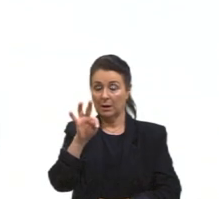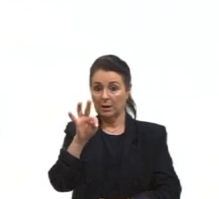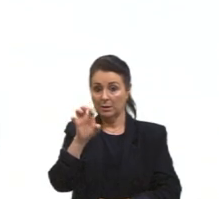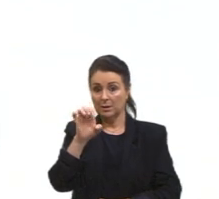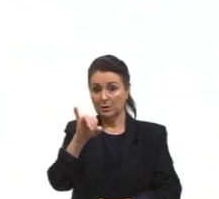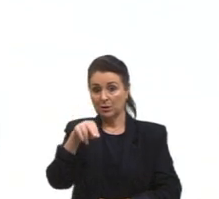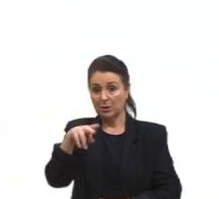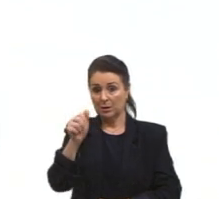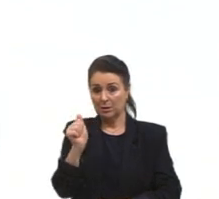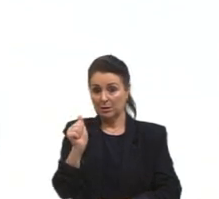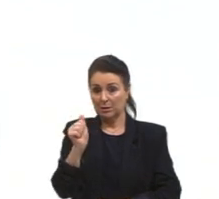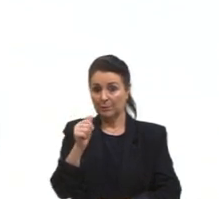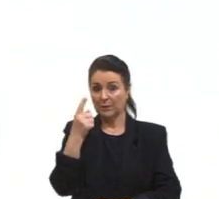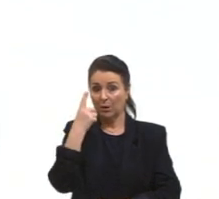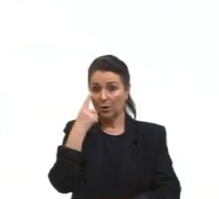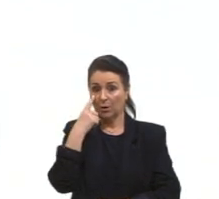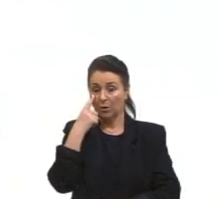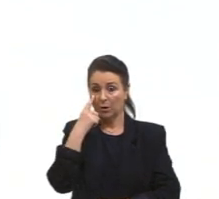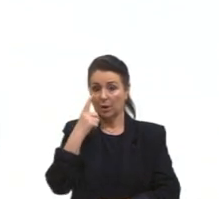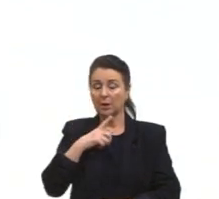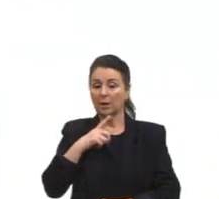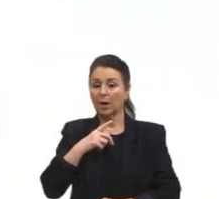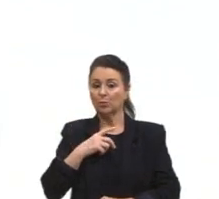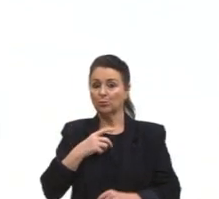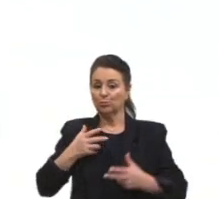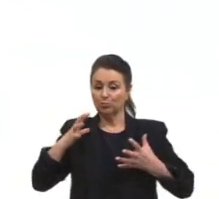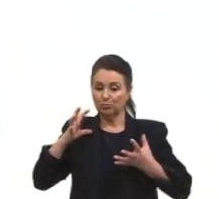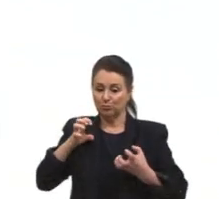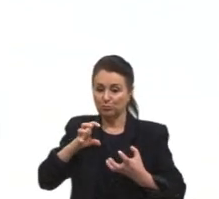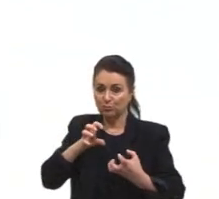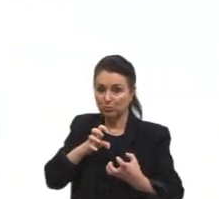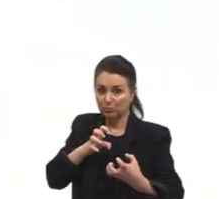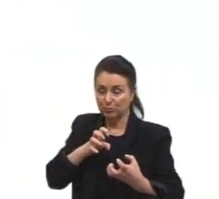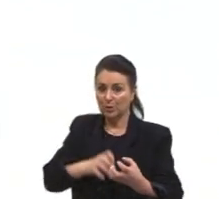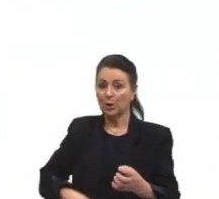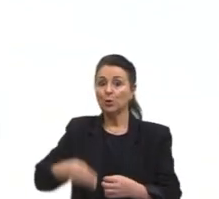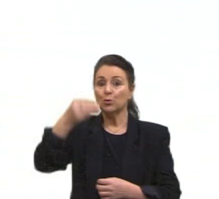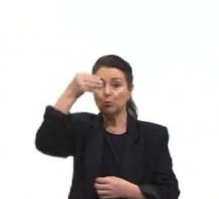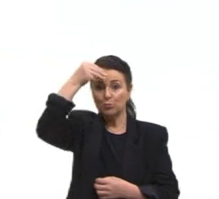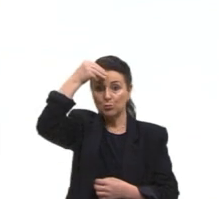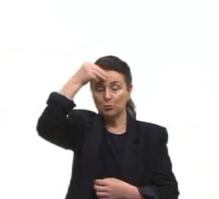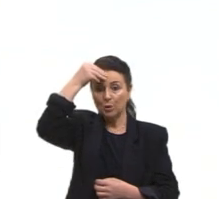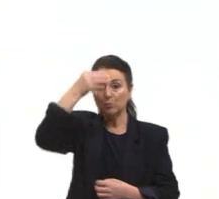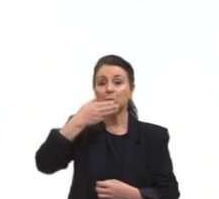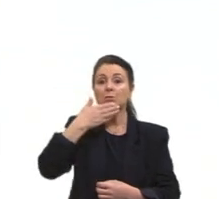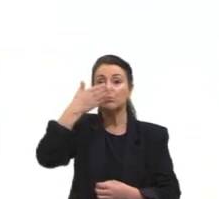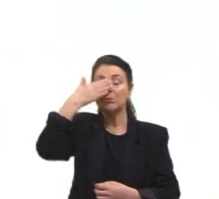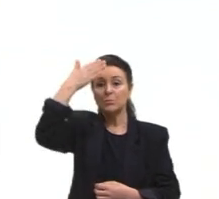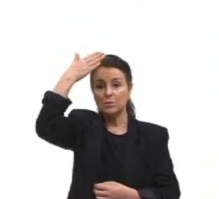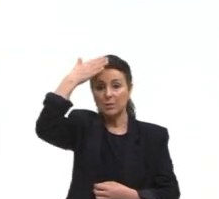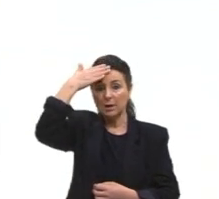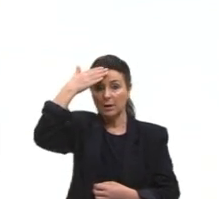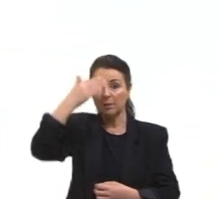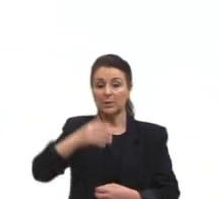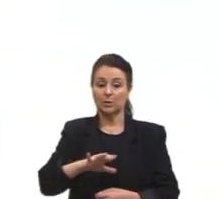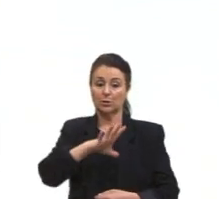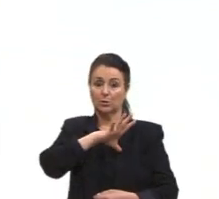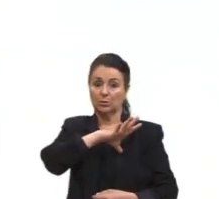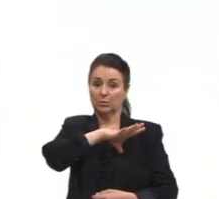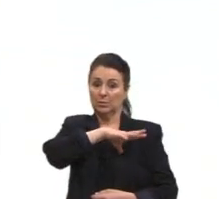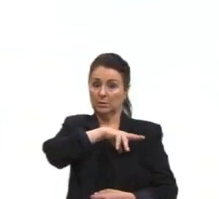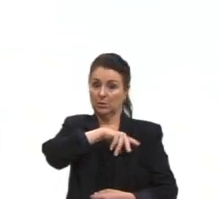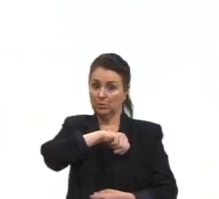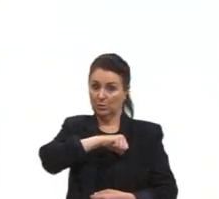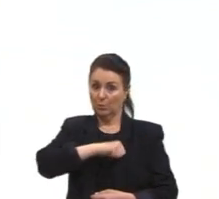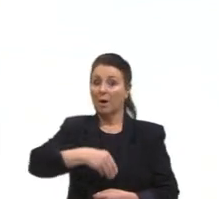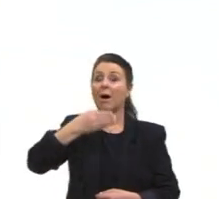Israel nós temos aí o conflito conflito entre os judeus e os árabes palestinos lembram árabe pode ser de qualquer lugar então